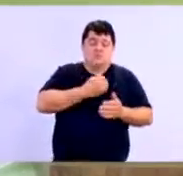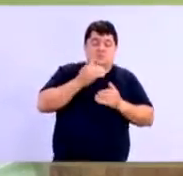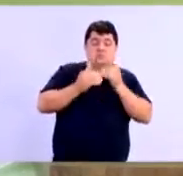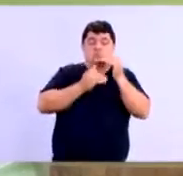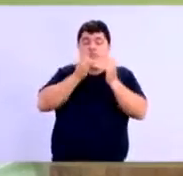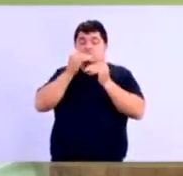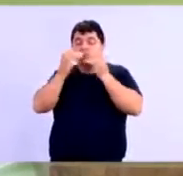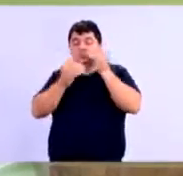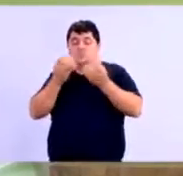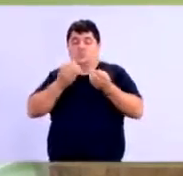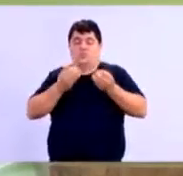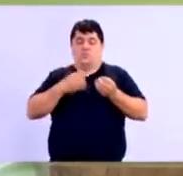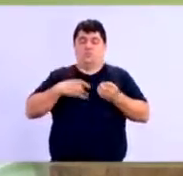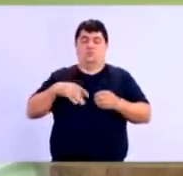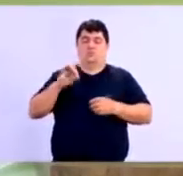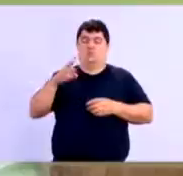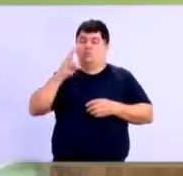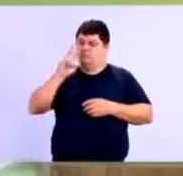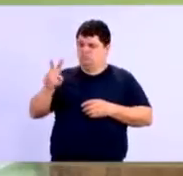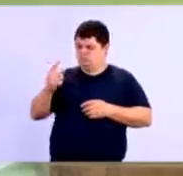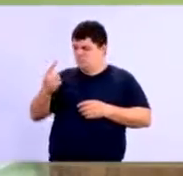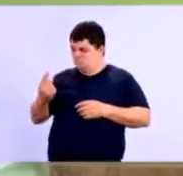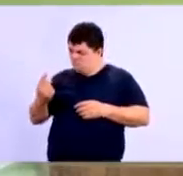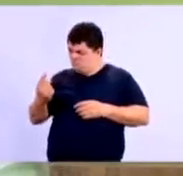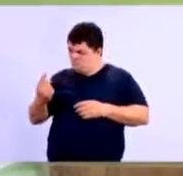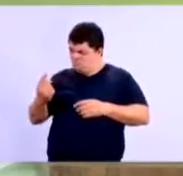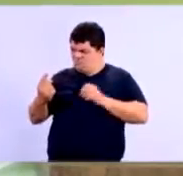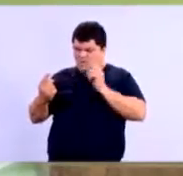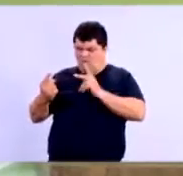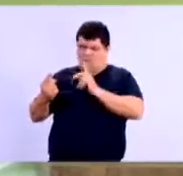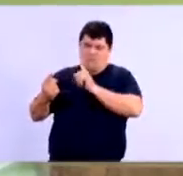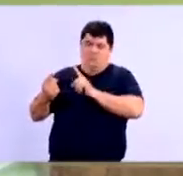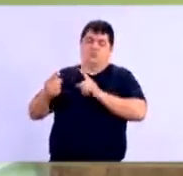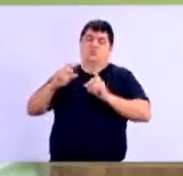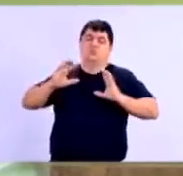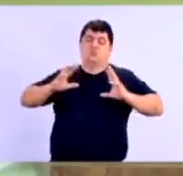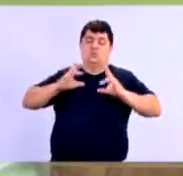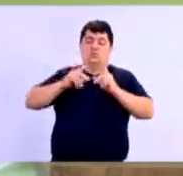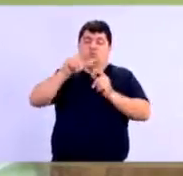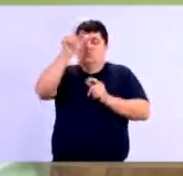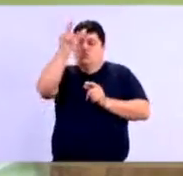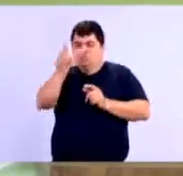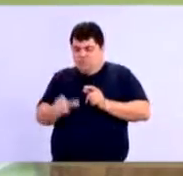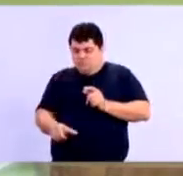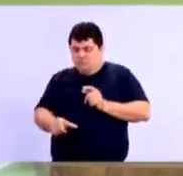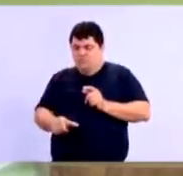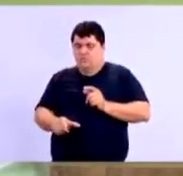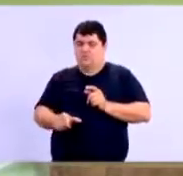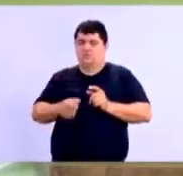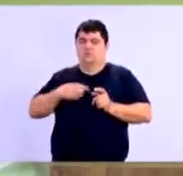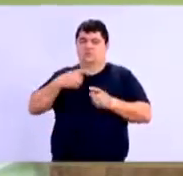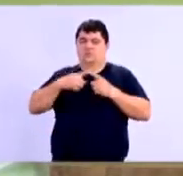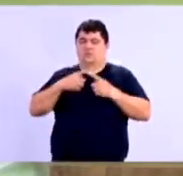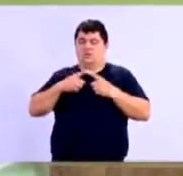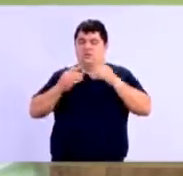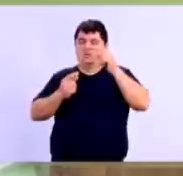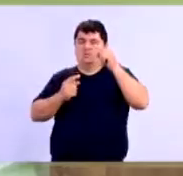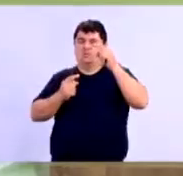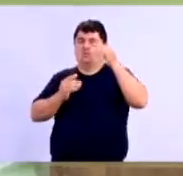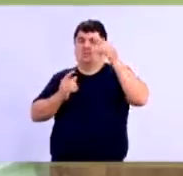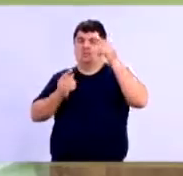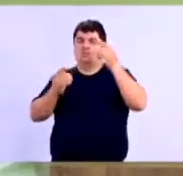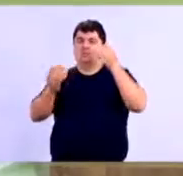Então, não analise índices individuais. Você calcula os índices, mas na hora de você fazer a interpretação desses dados,